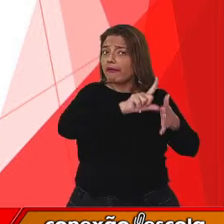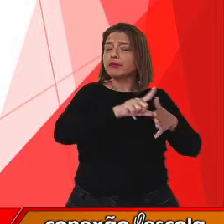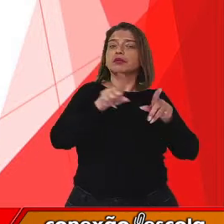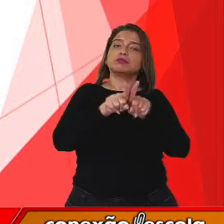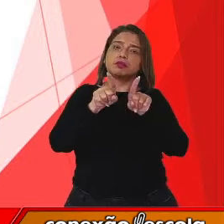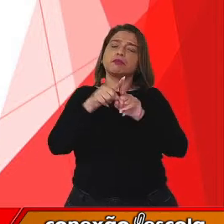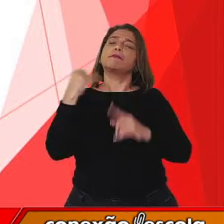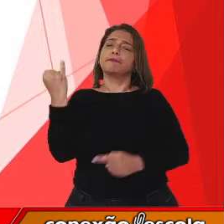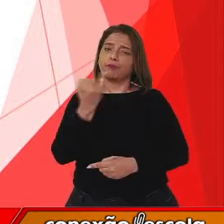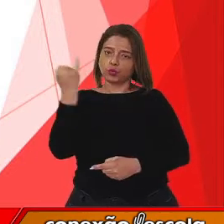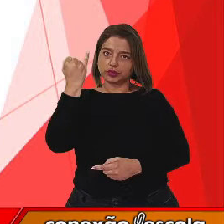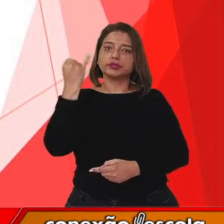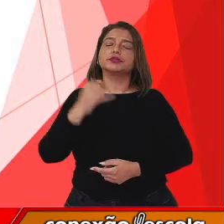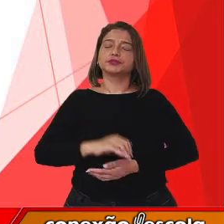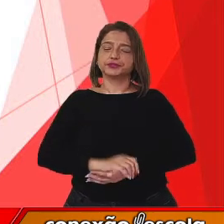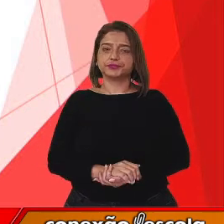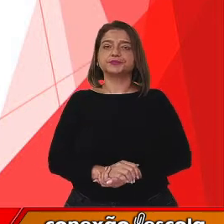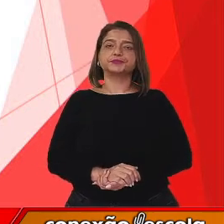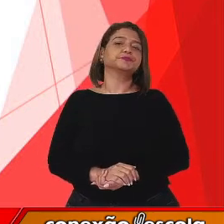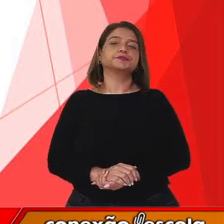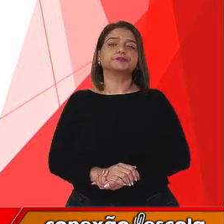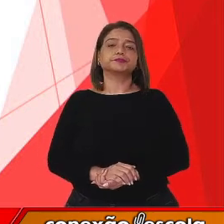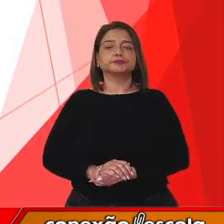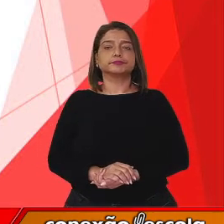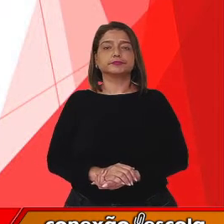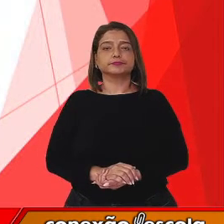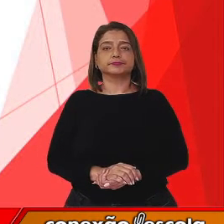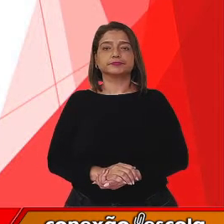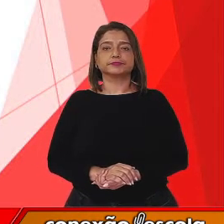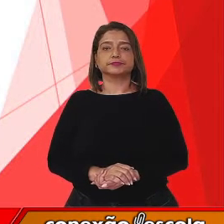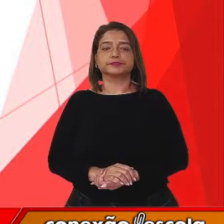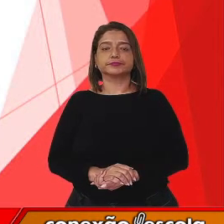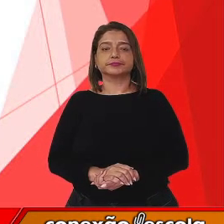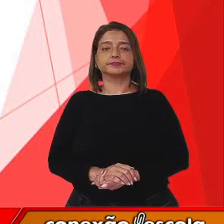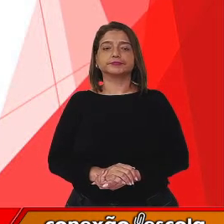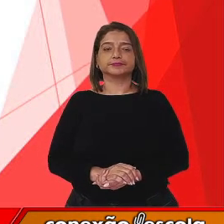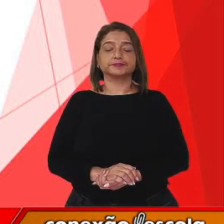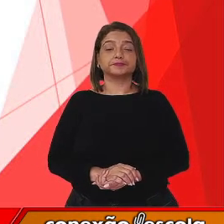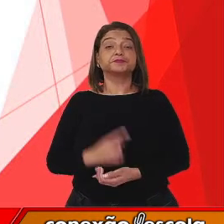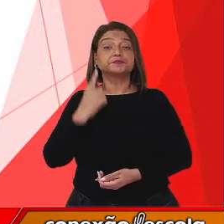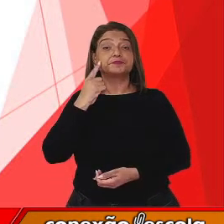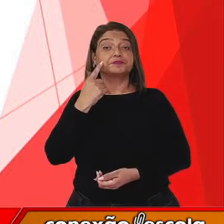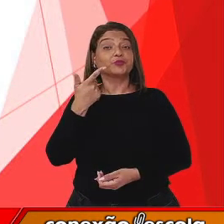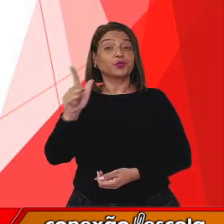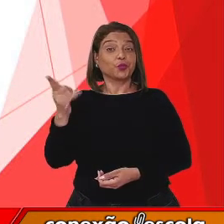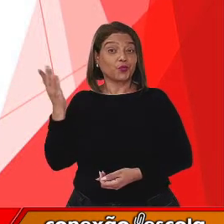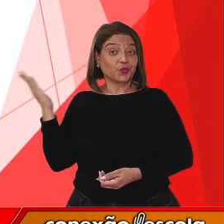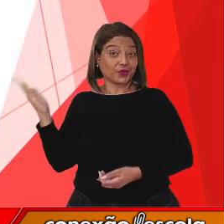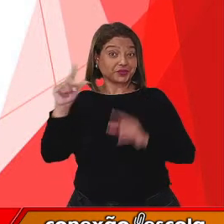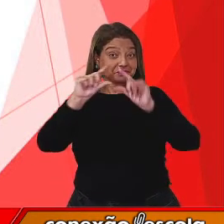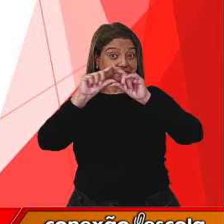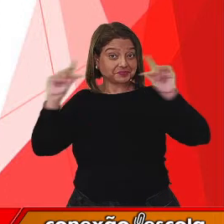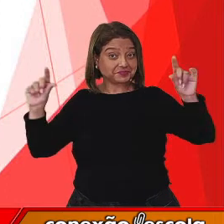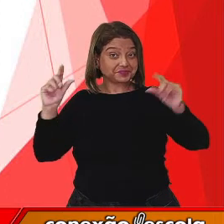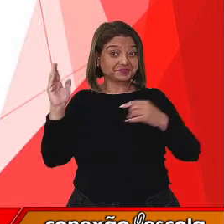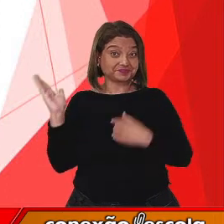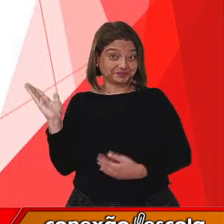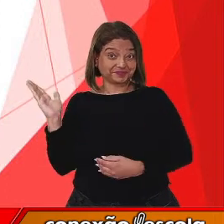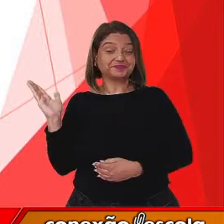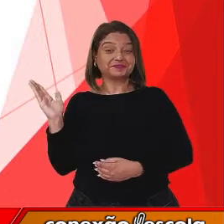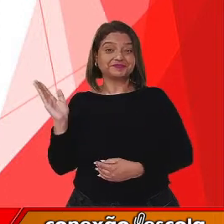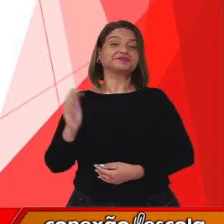and dentist for regular check-ups, ok? Next one. Wash your hands